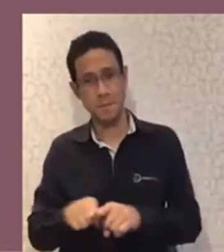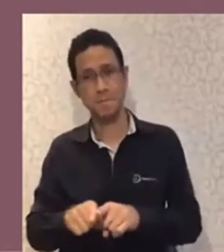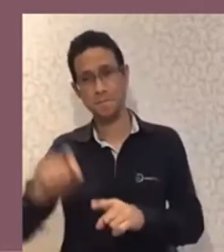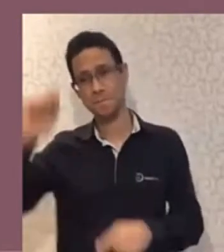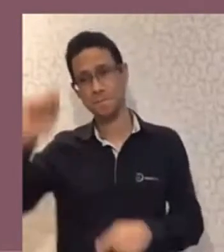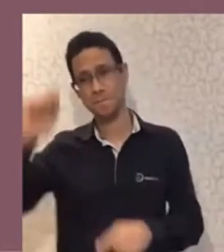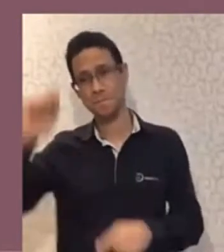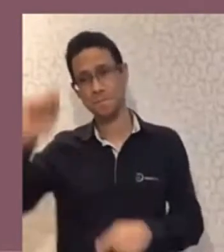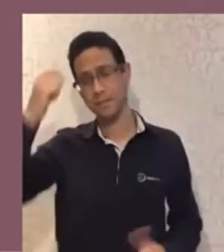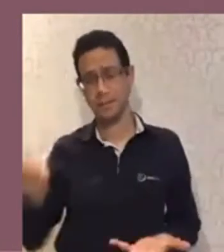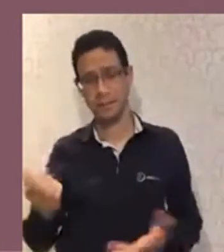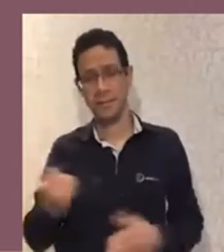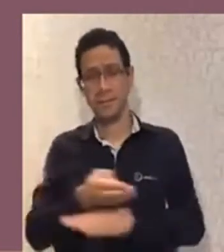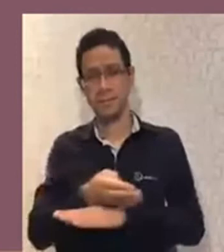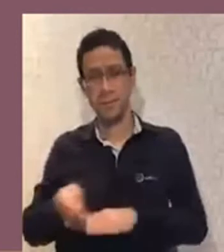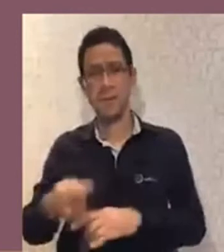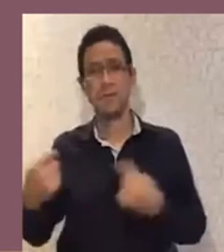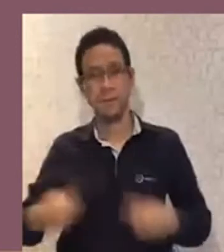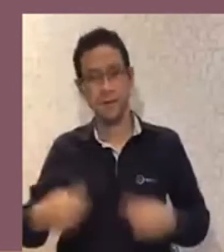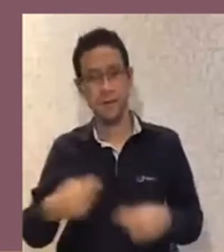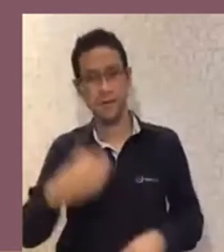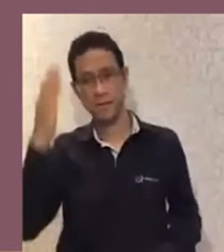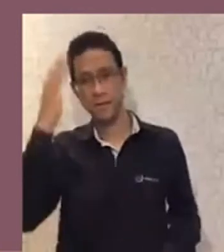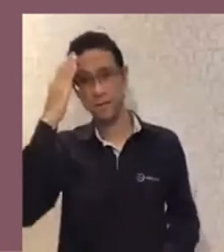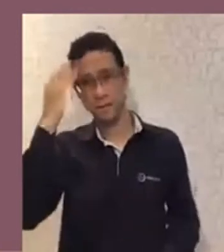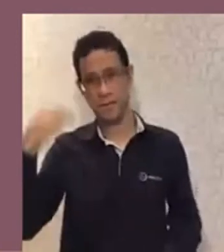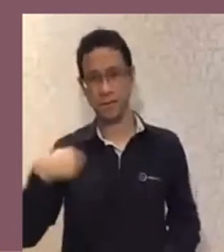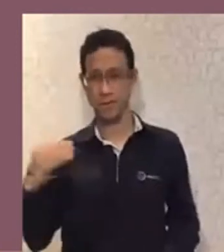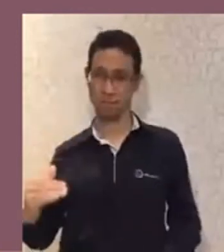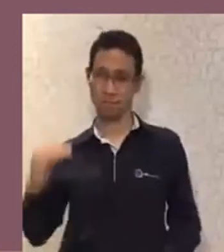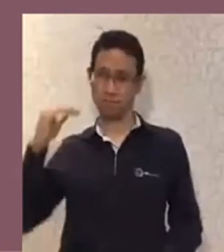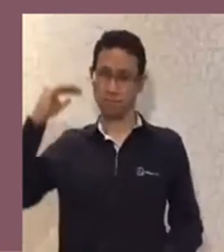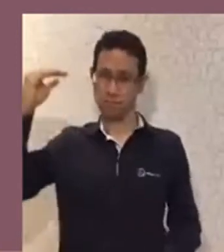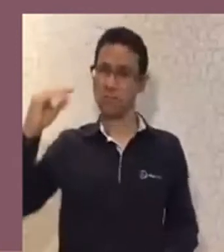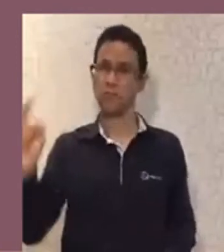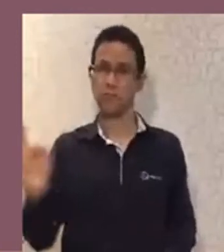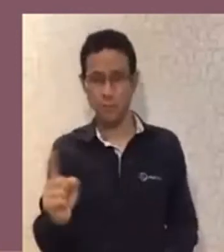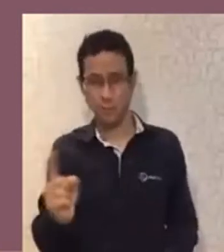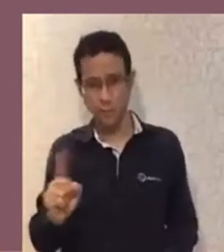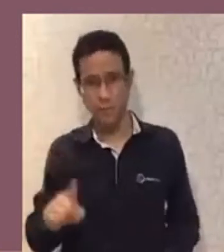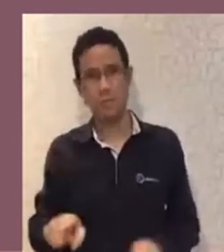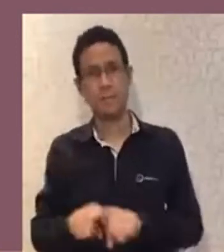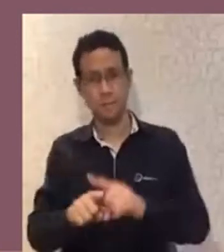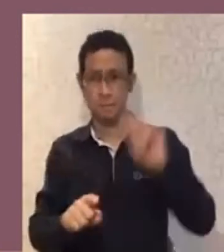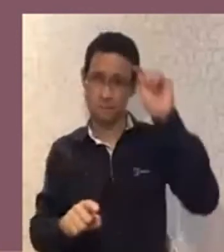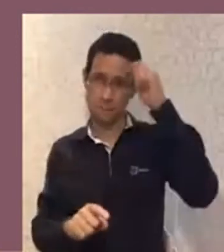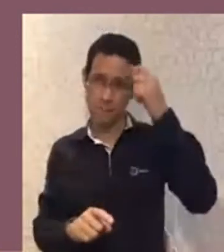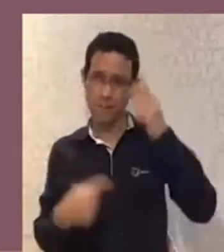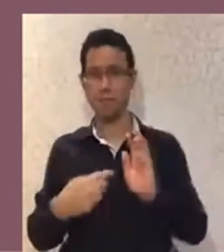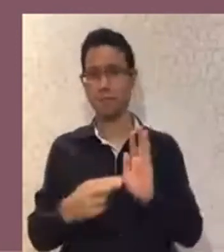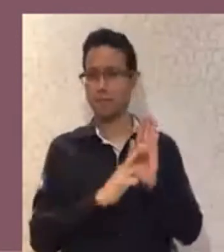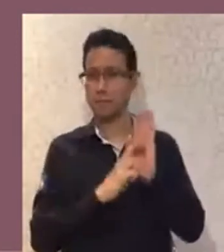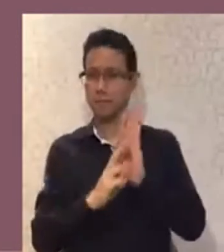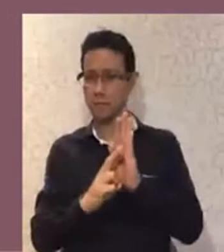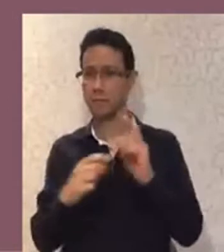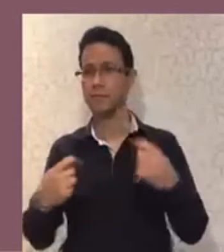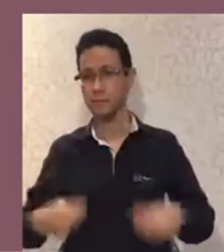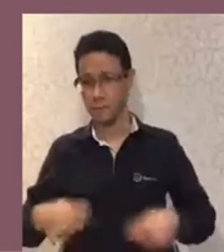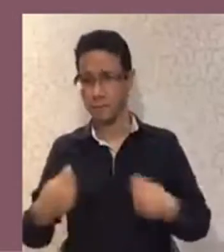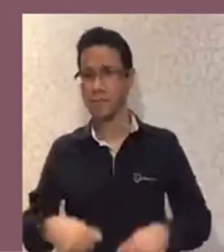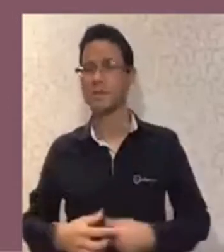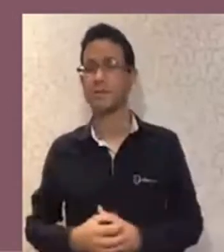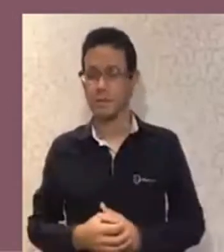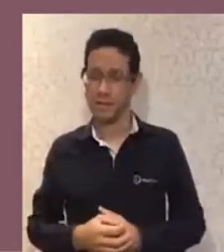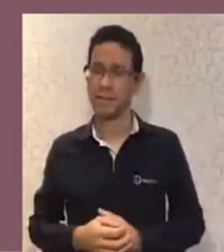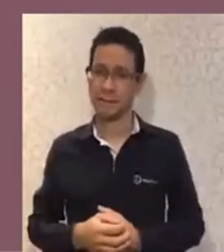precisam retirar deles a ideia de superioridade e os negros precisam se sentir representados, né? Que é aquilo que a Petrolina falou, parar